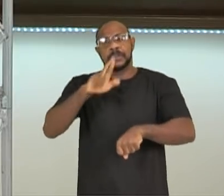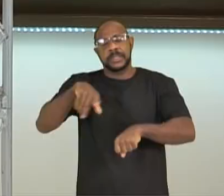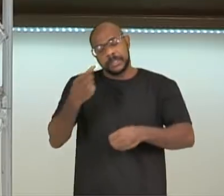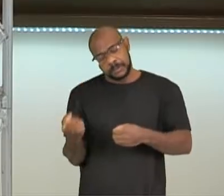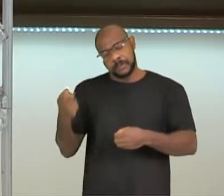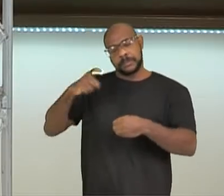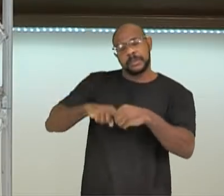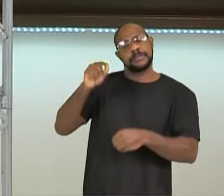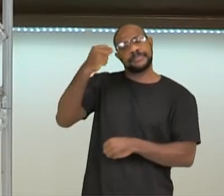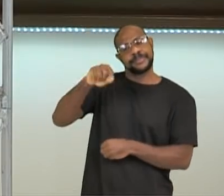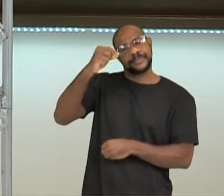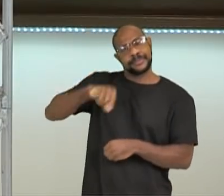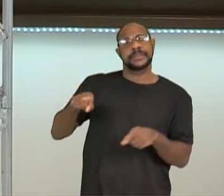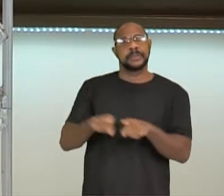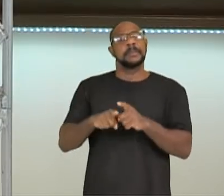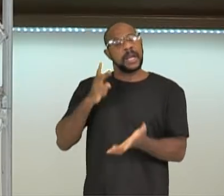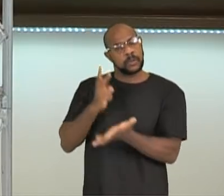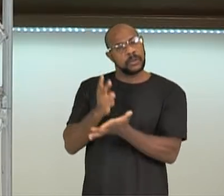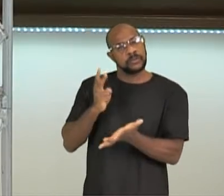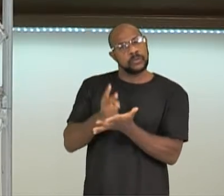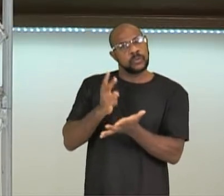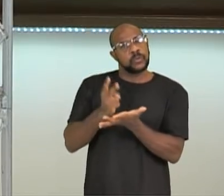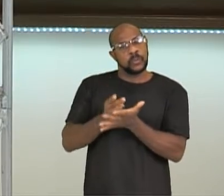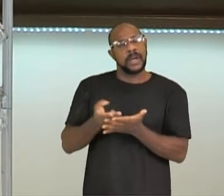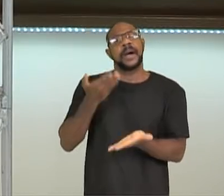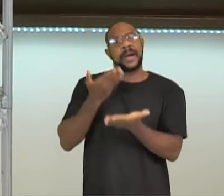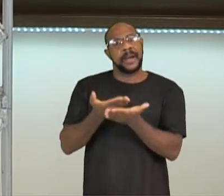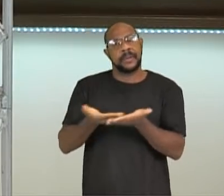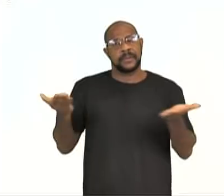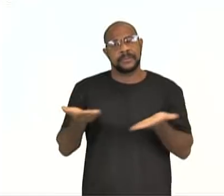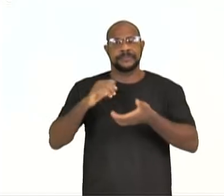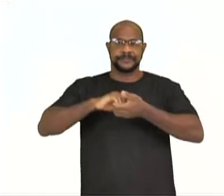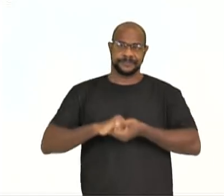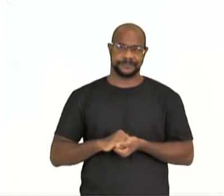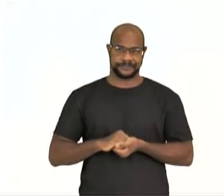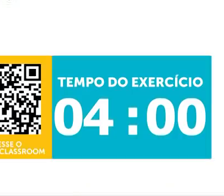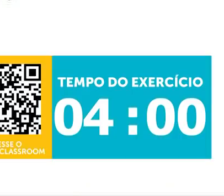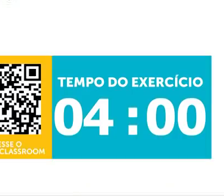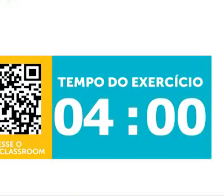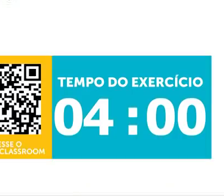nossa correção e para continuar essa conversa sobre gastrite.